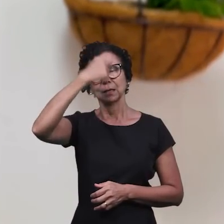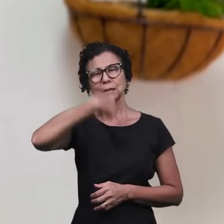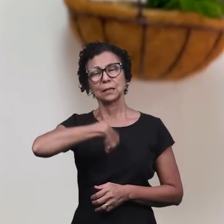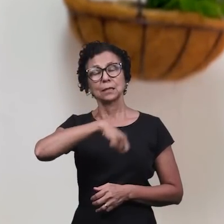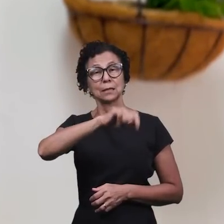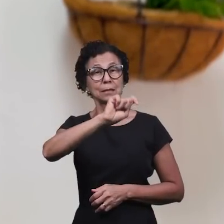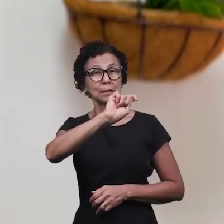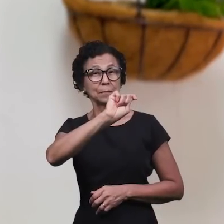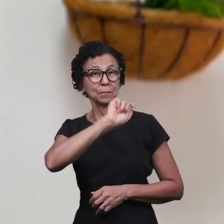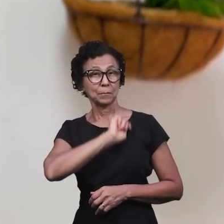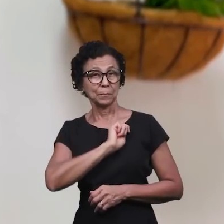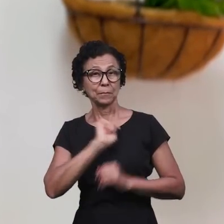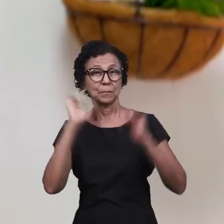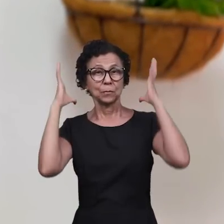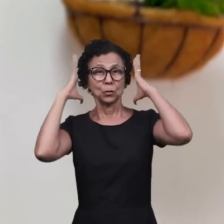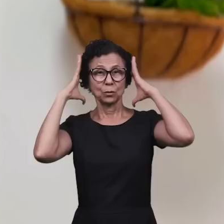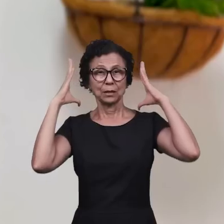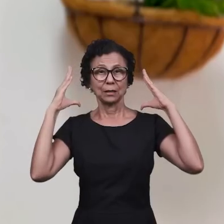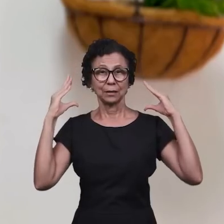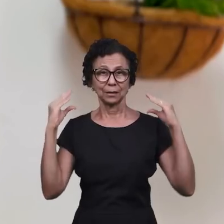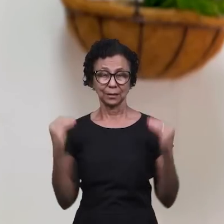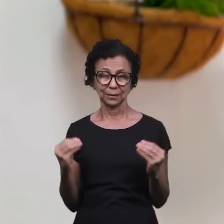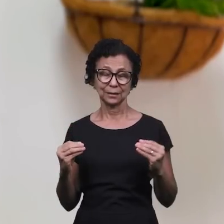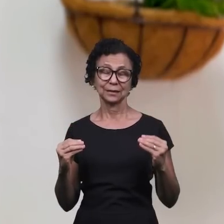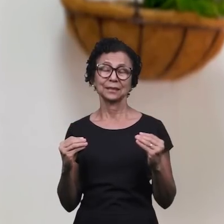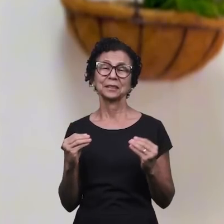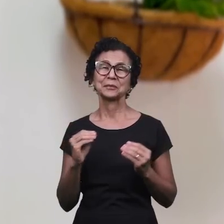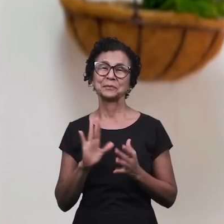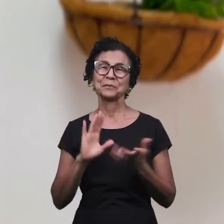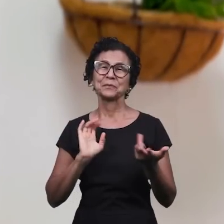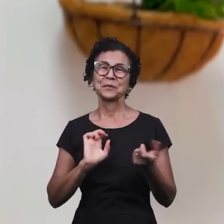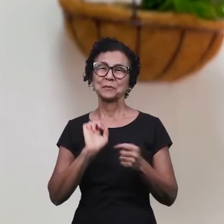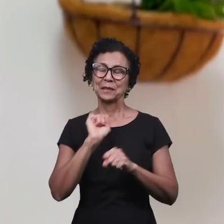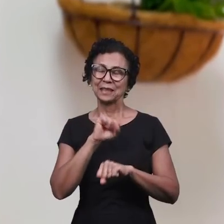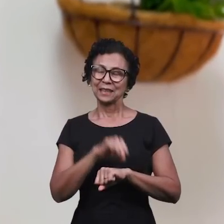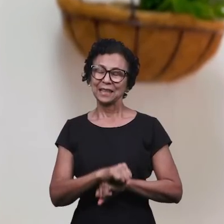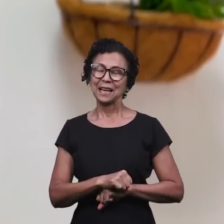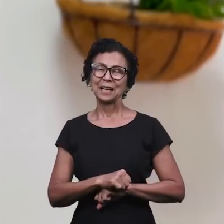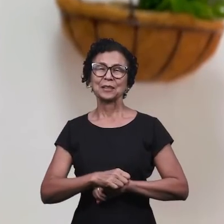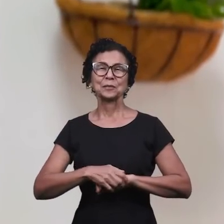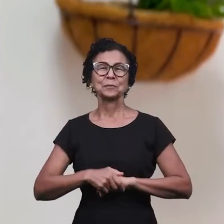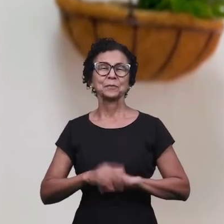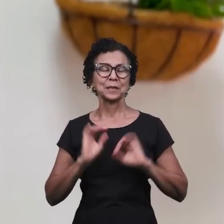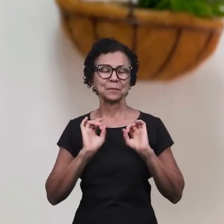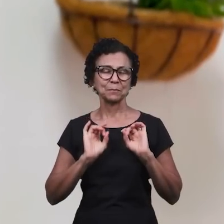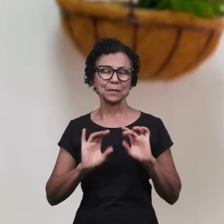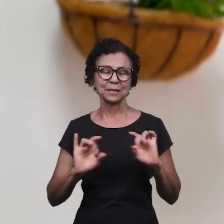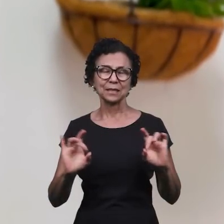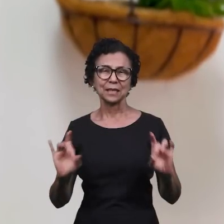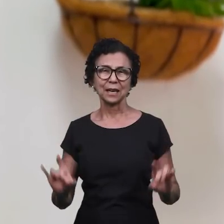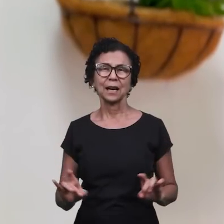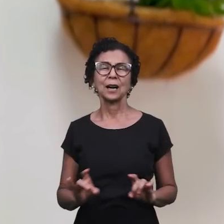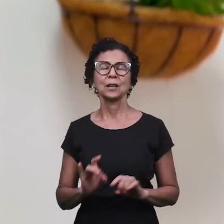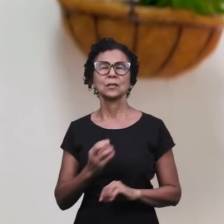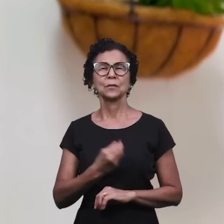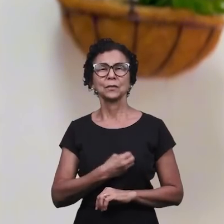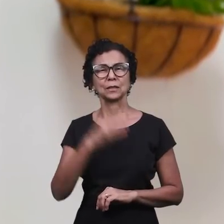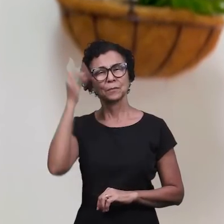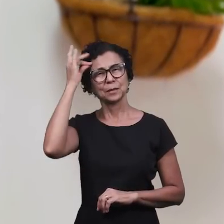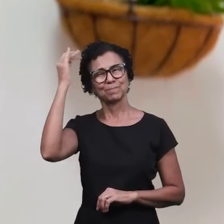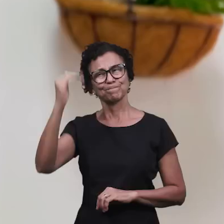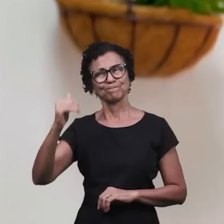Espanha, irmãos da Holanda. Isso tem sido um seminário muito edificante para nós, de grande